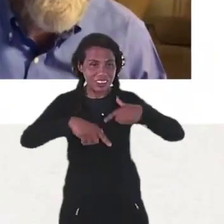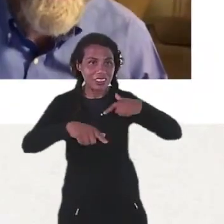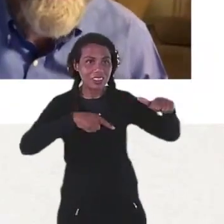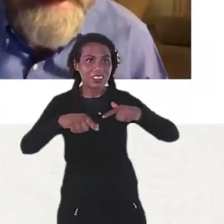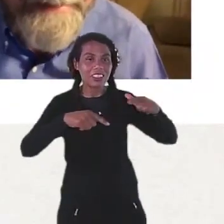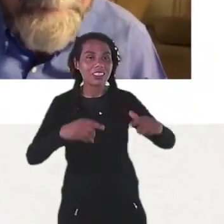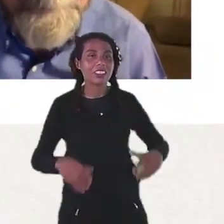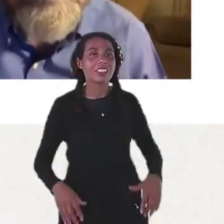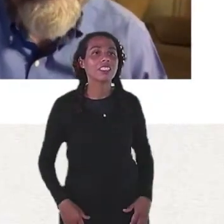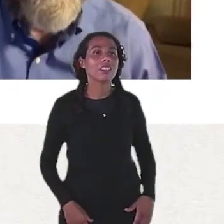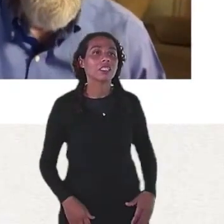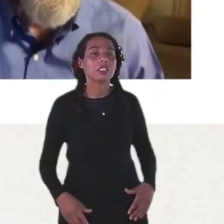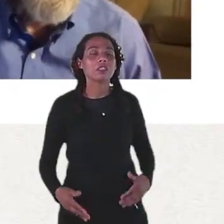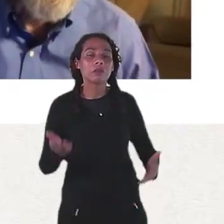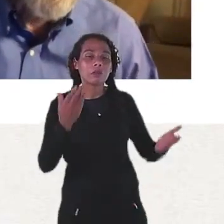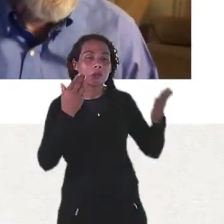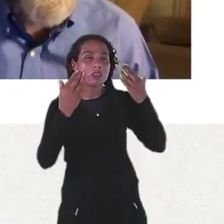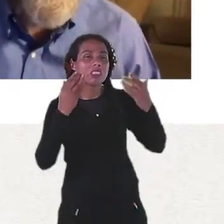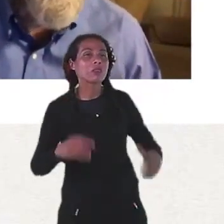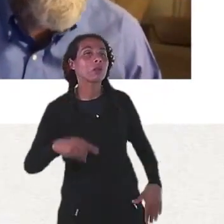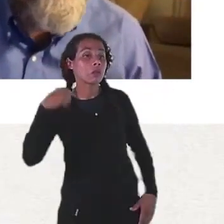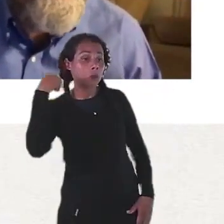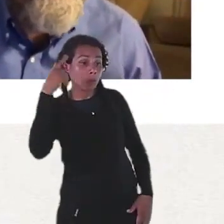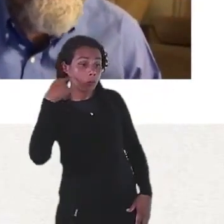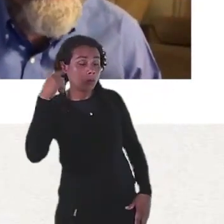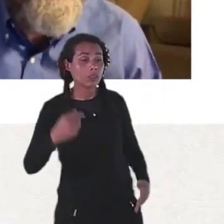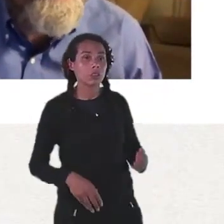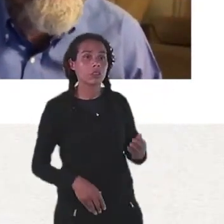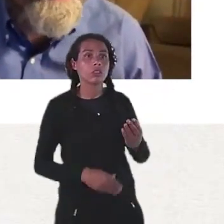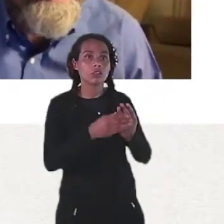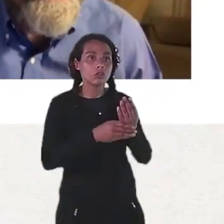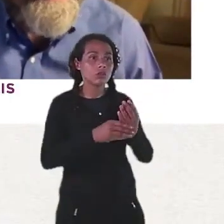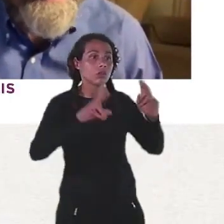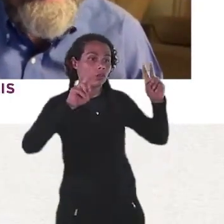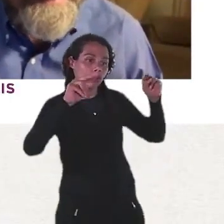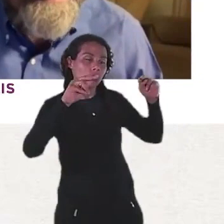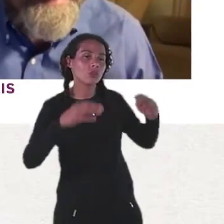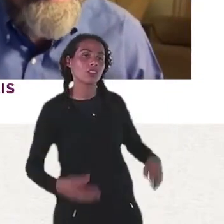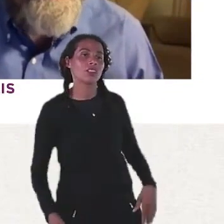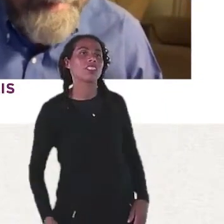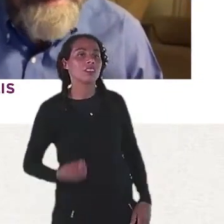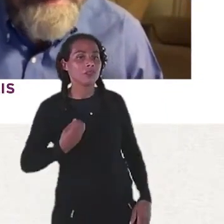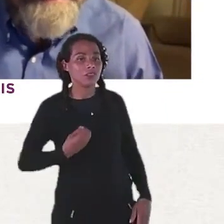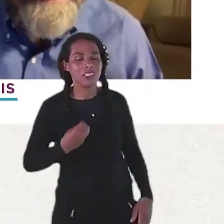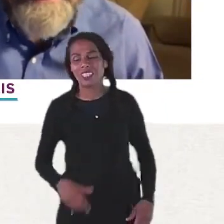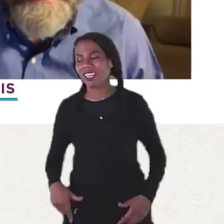nunca iria funcionar. Né? Que maravilha! Ele mandou seus dois psiquiatra.